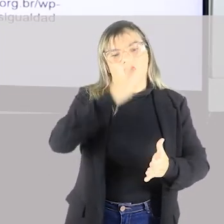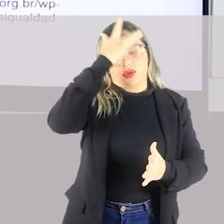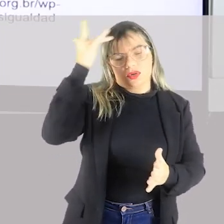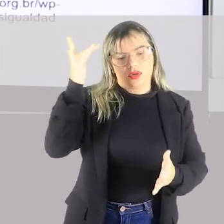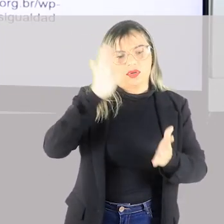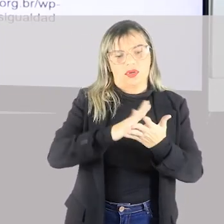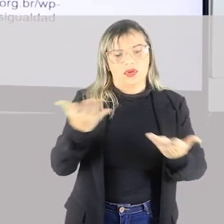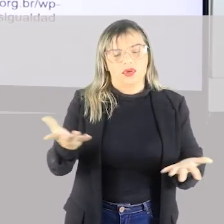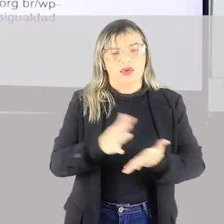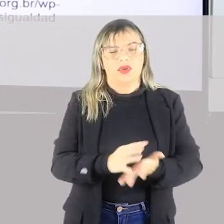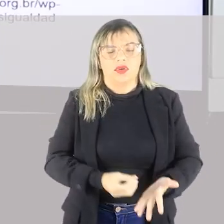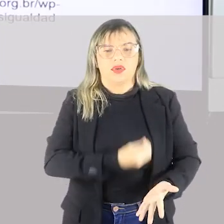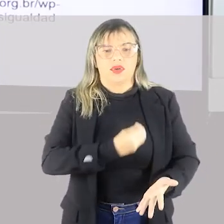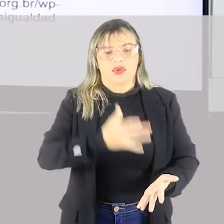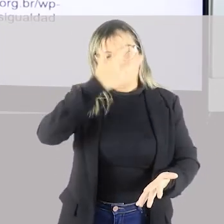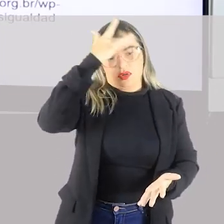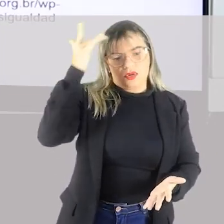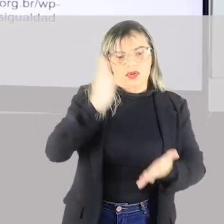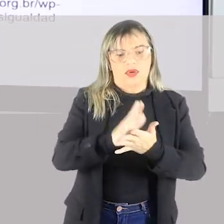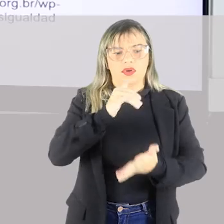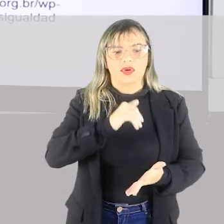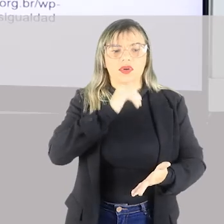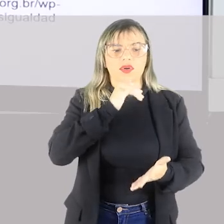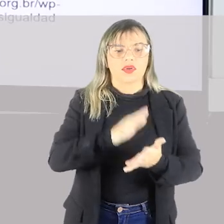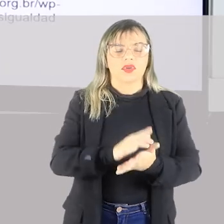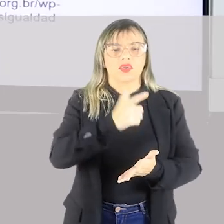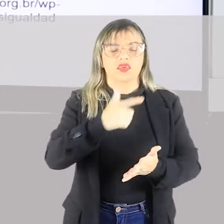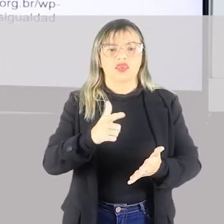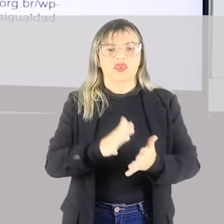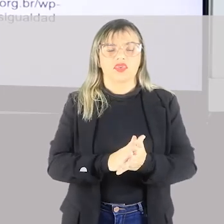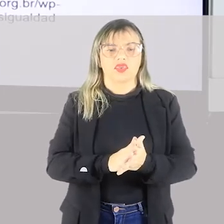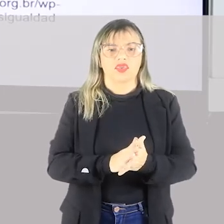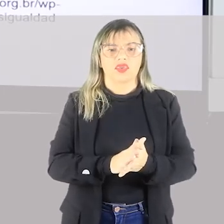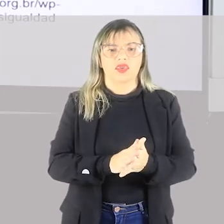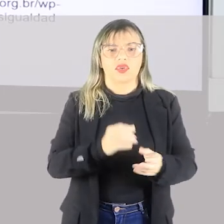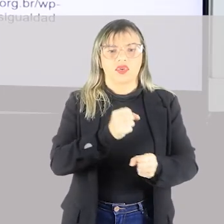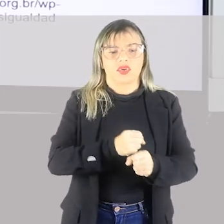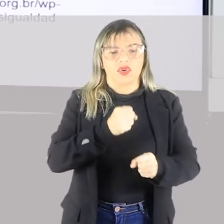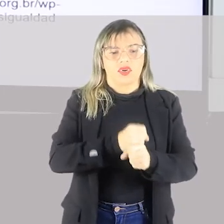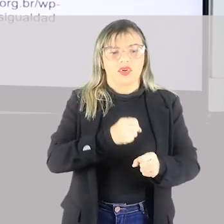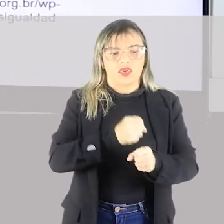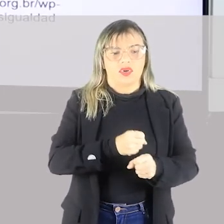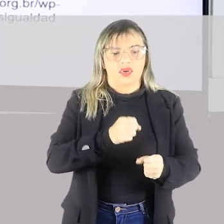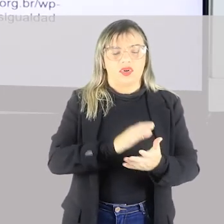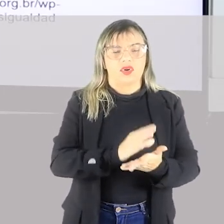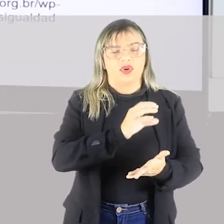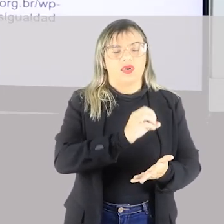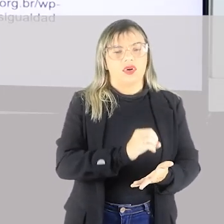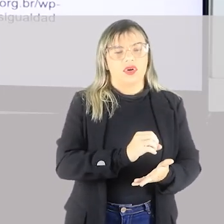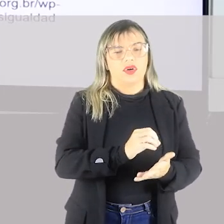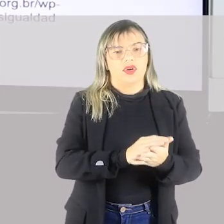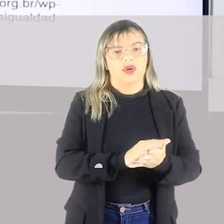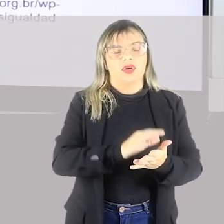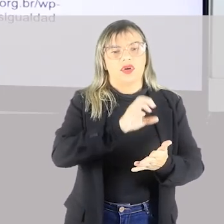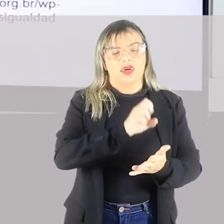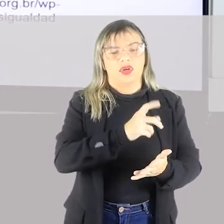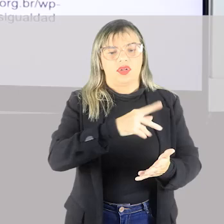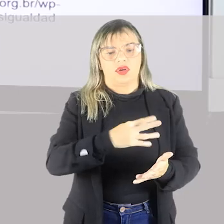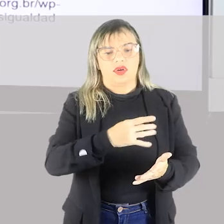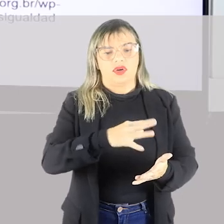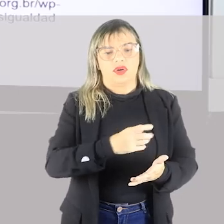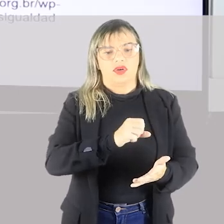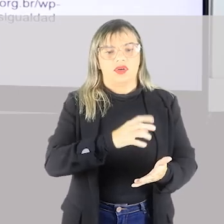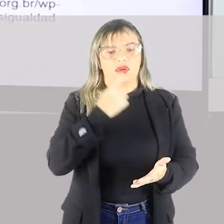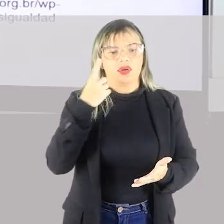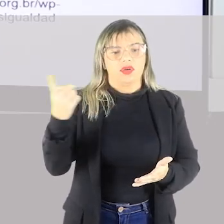época não tinha nem asfalto. Hoje em dia já tem, na favela de Heliópolis.